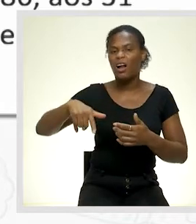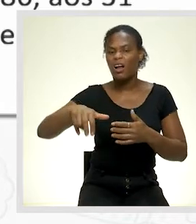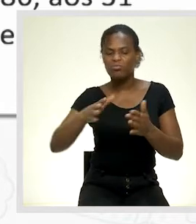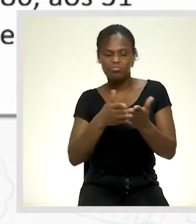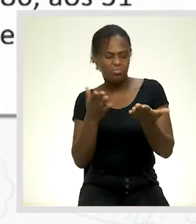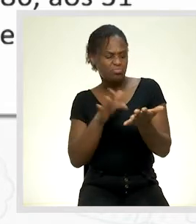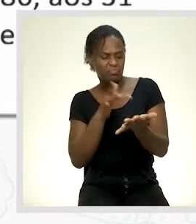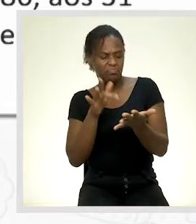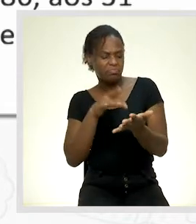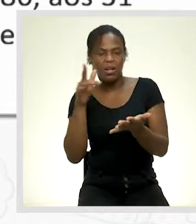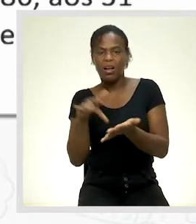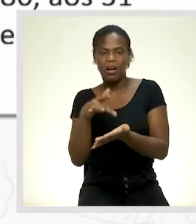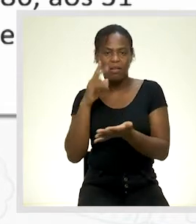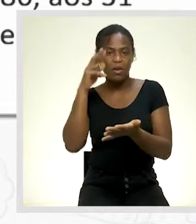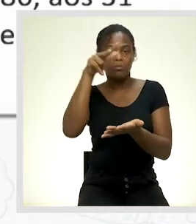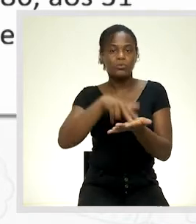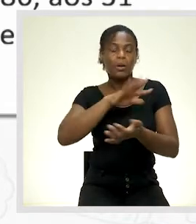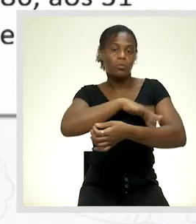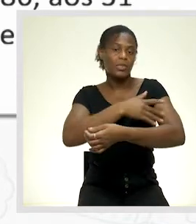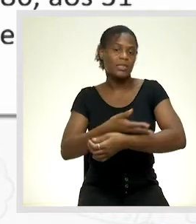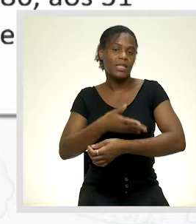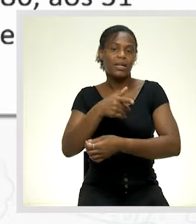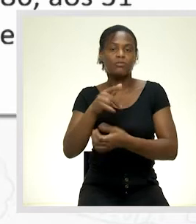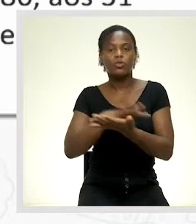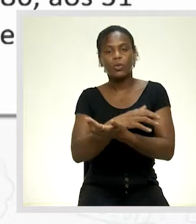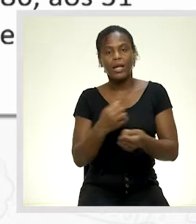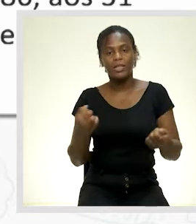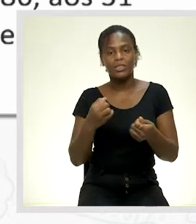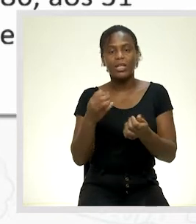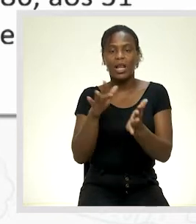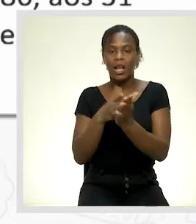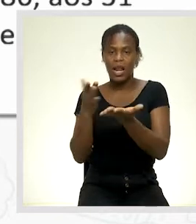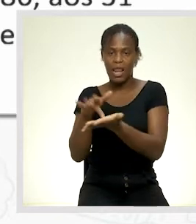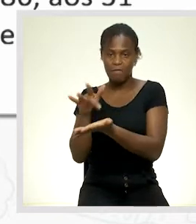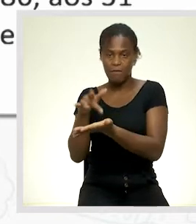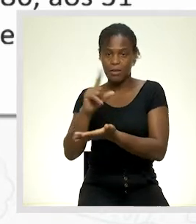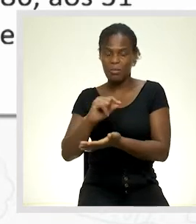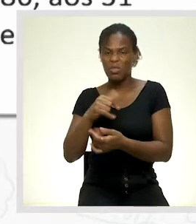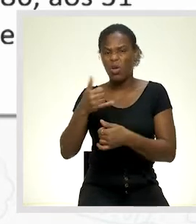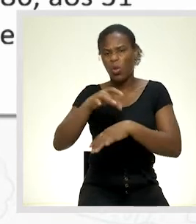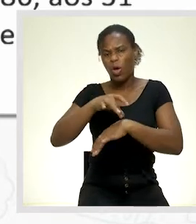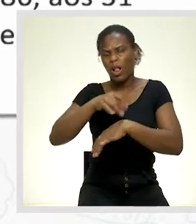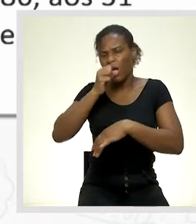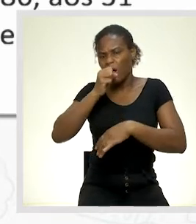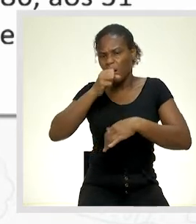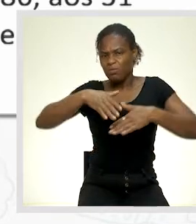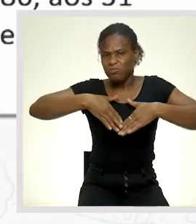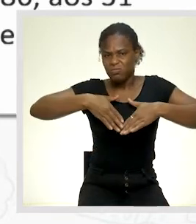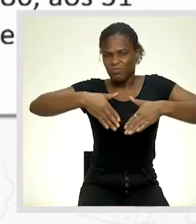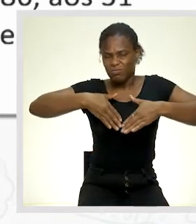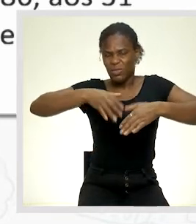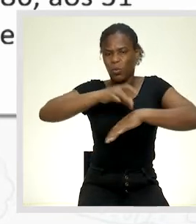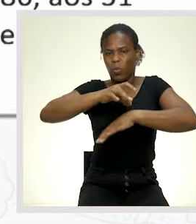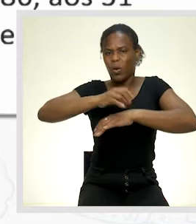tertúlias literárias. Publicou poesia em jornais e revistas. Tuberculoso, passou alguns